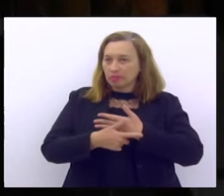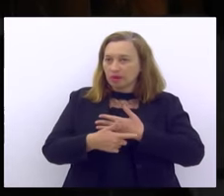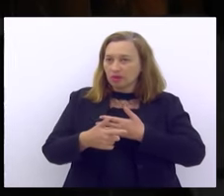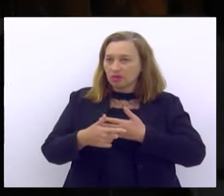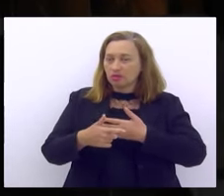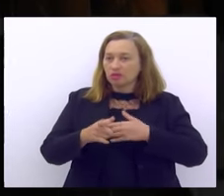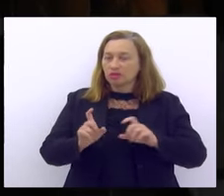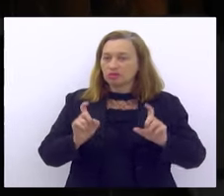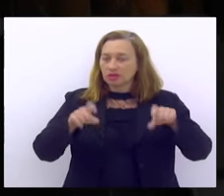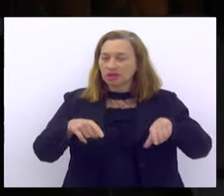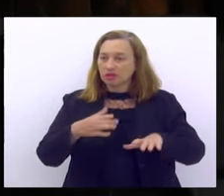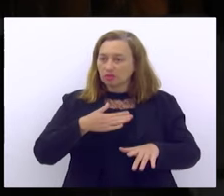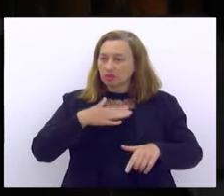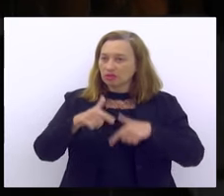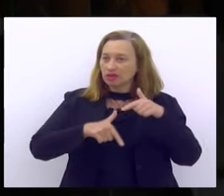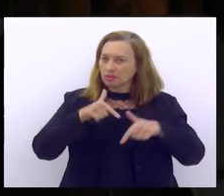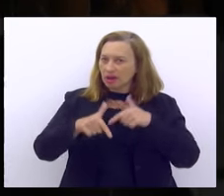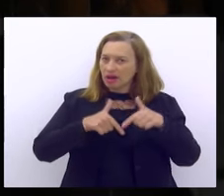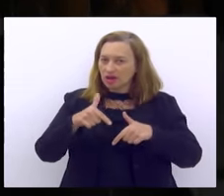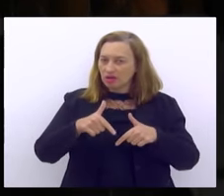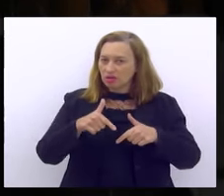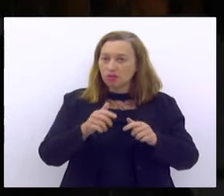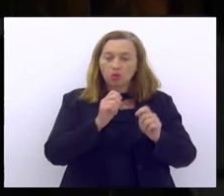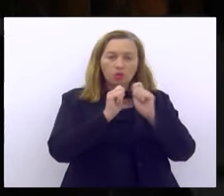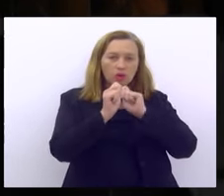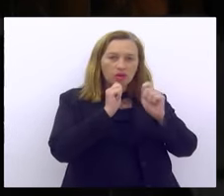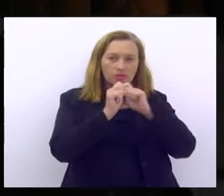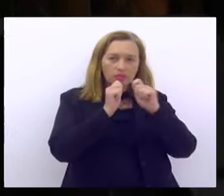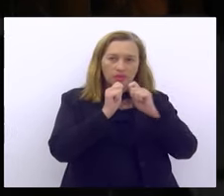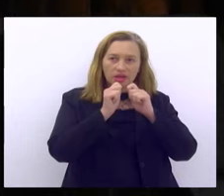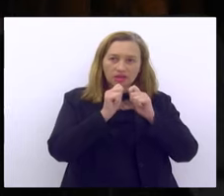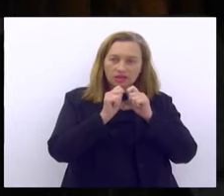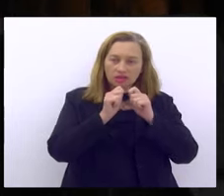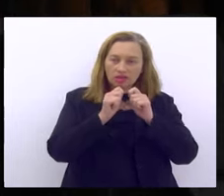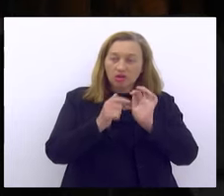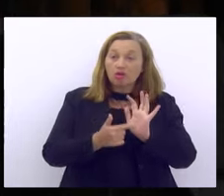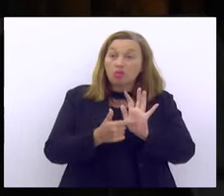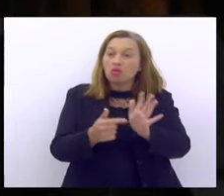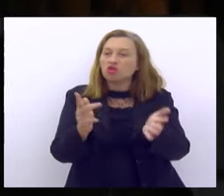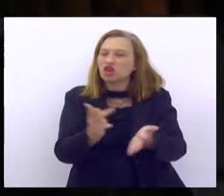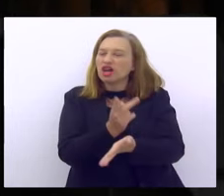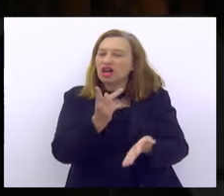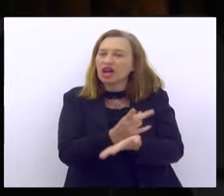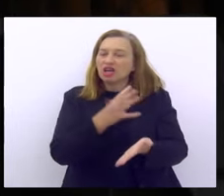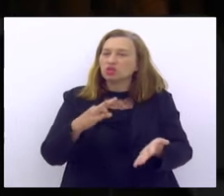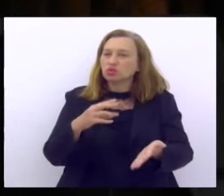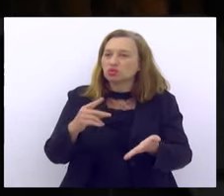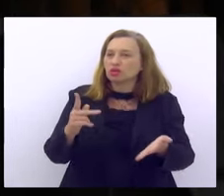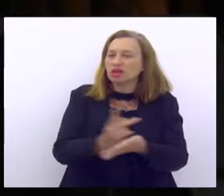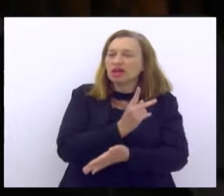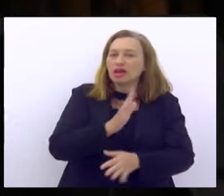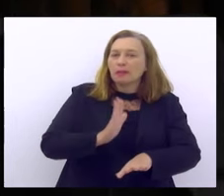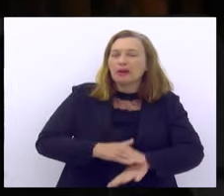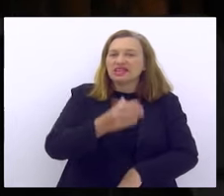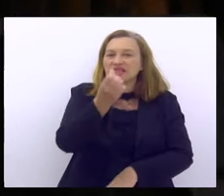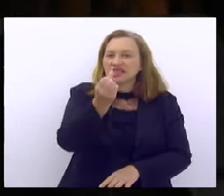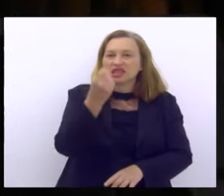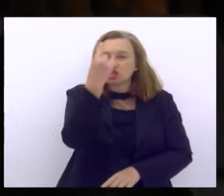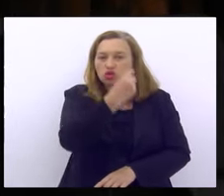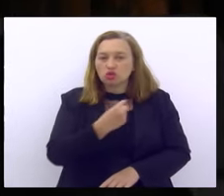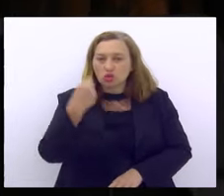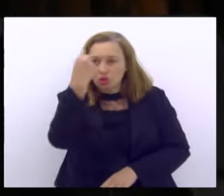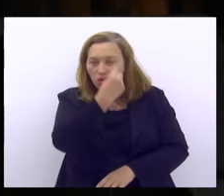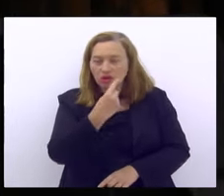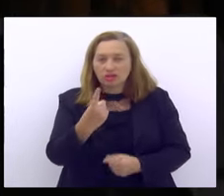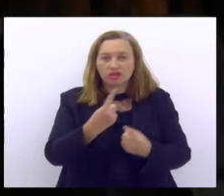não expressam em 10 segundos o que de fato aconteceu em mais de 6 horas de ocorrência. Na